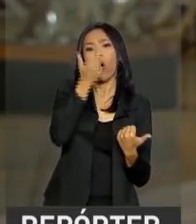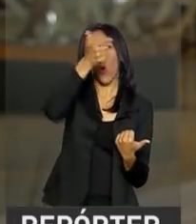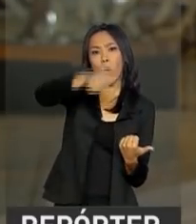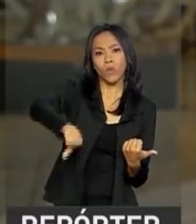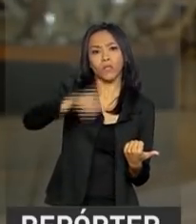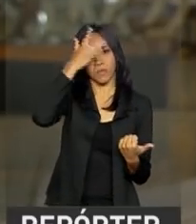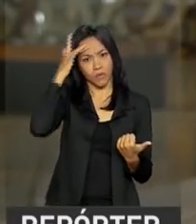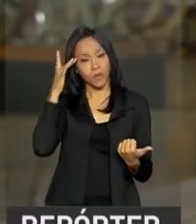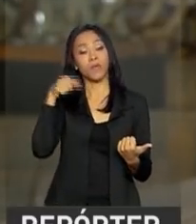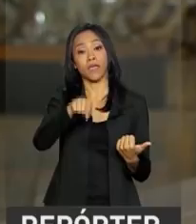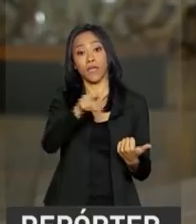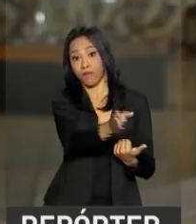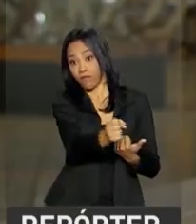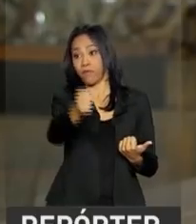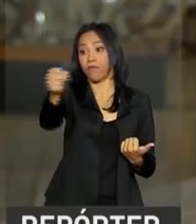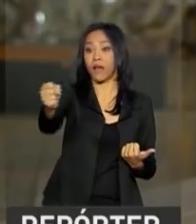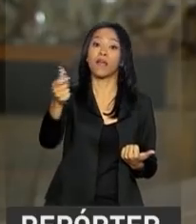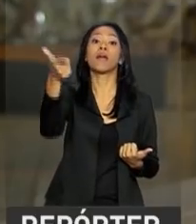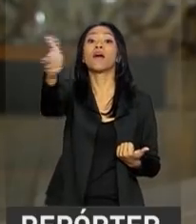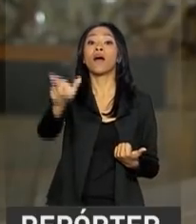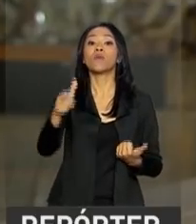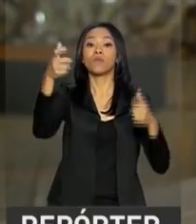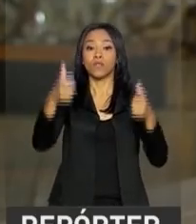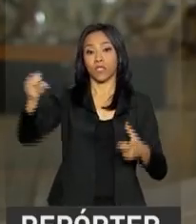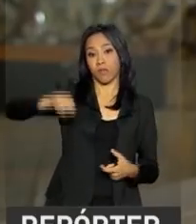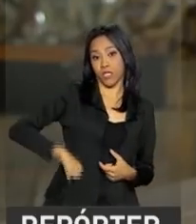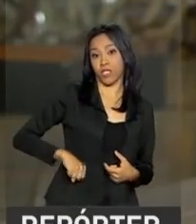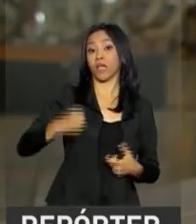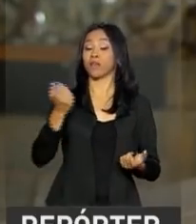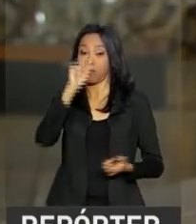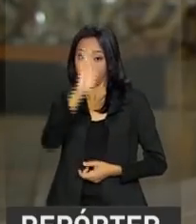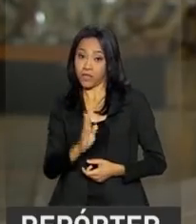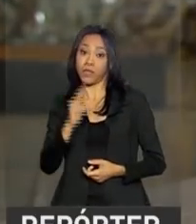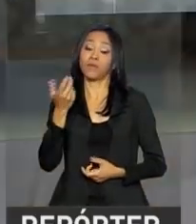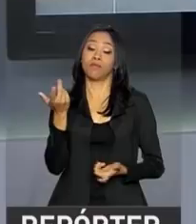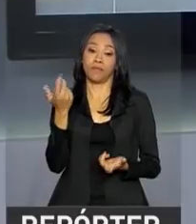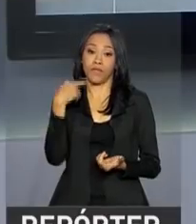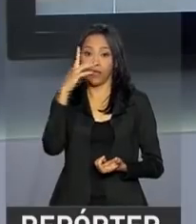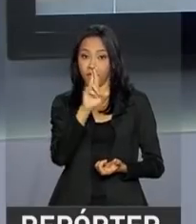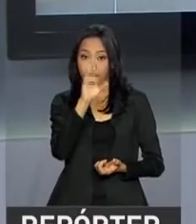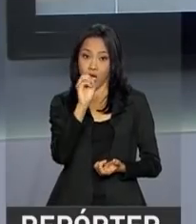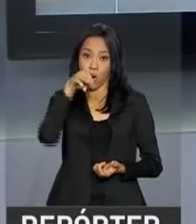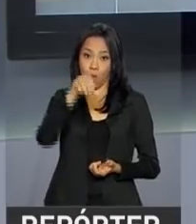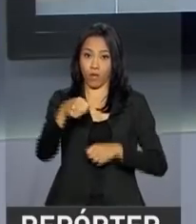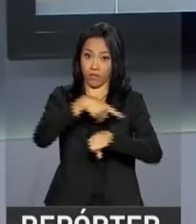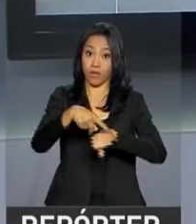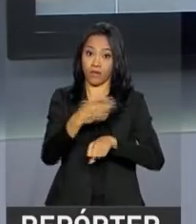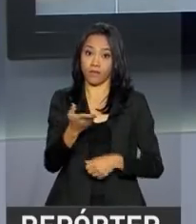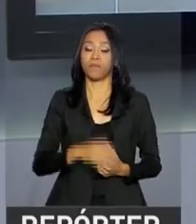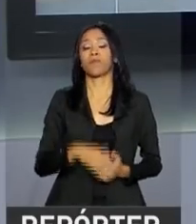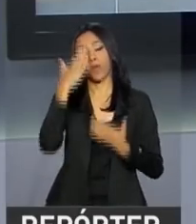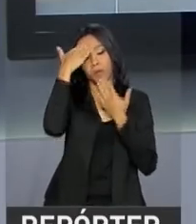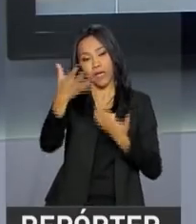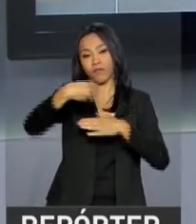assumir o posto de adido policial na embaixada do brasil em roma thaissa muito obrigada no ano pelas suas informações